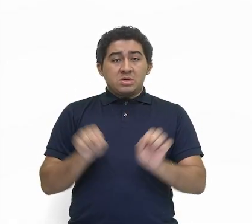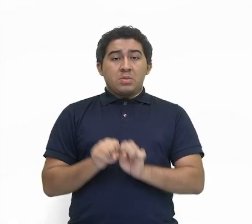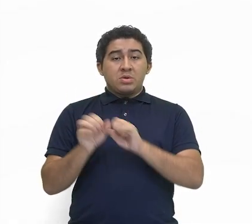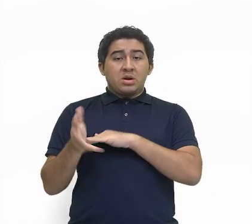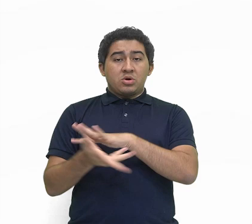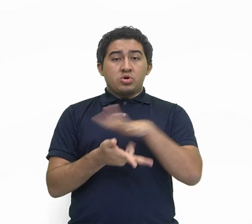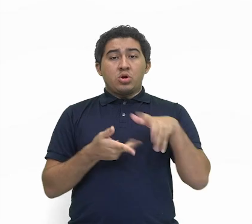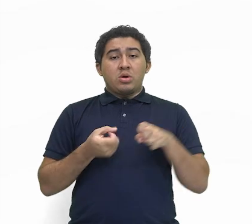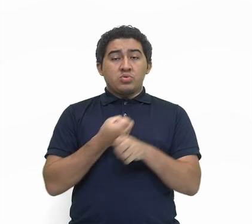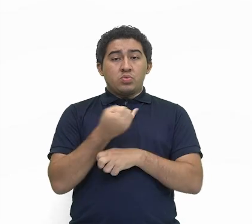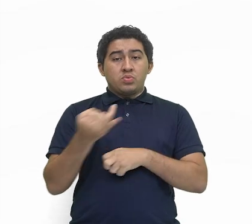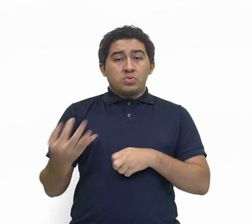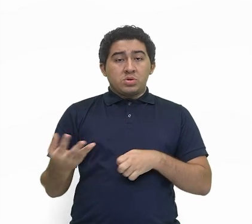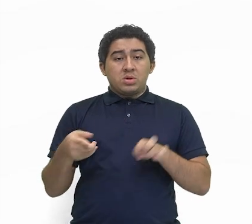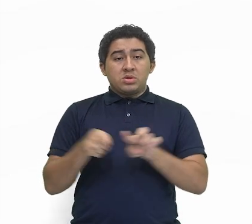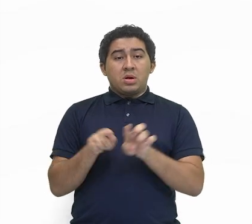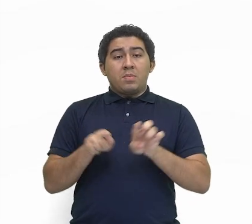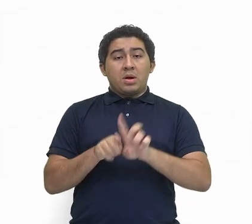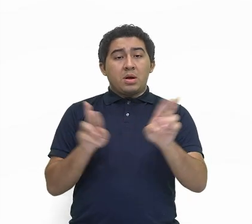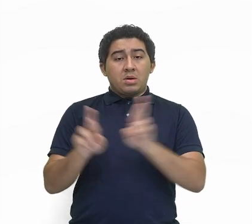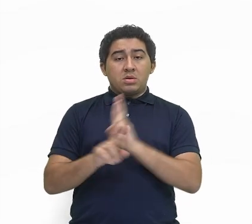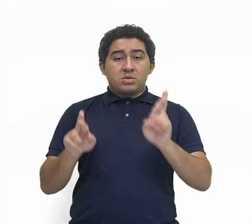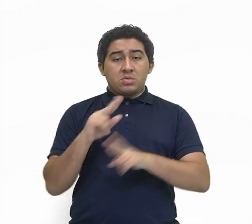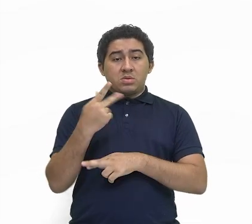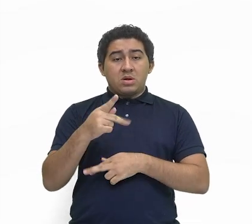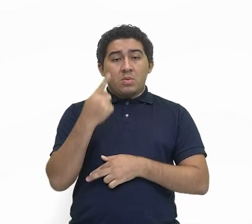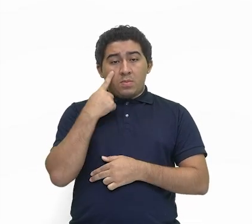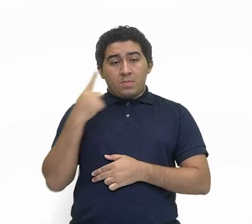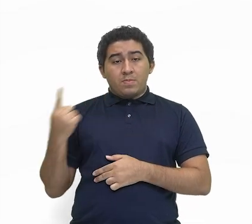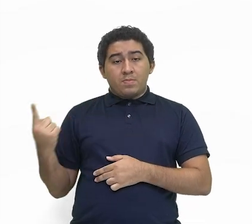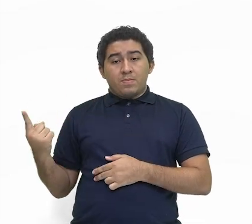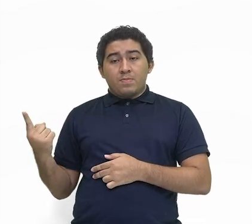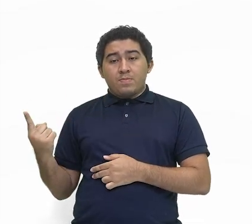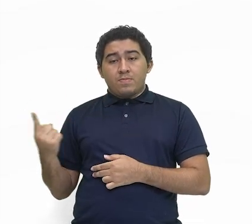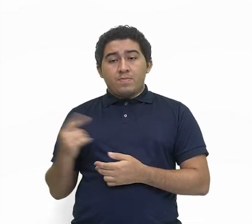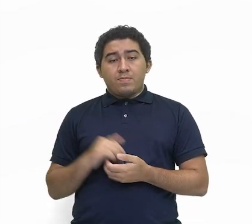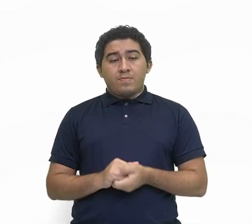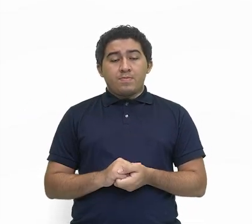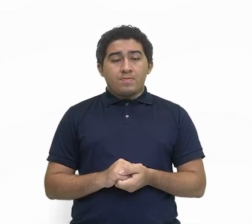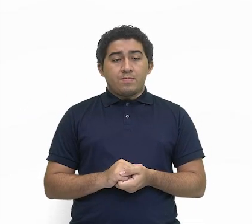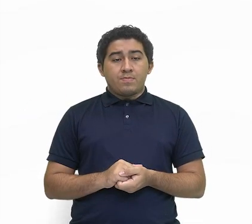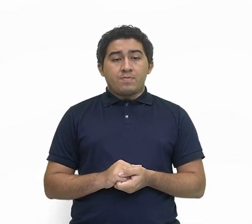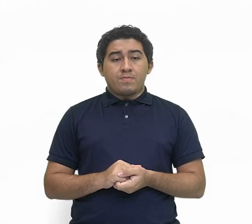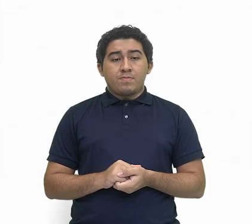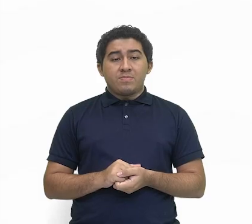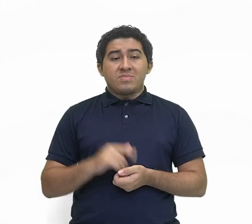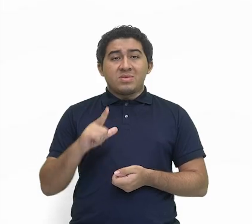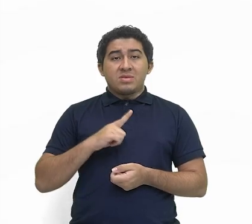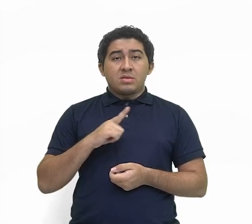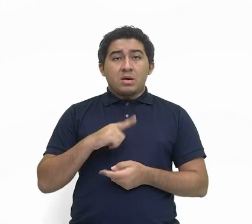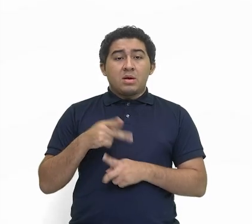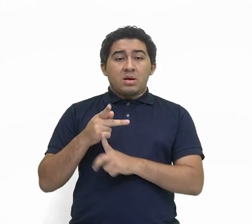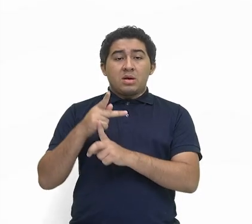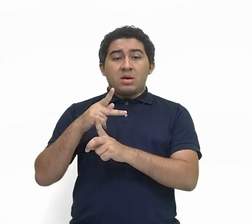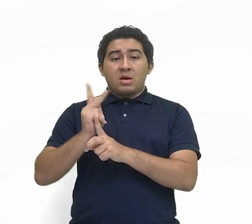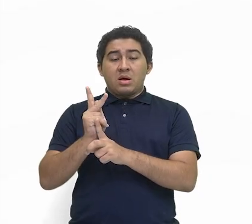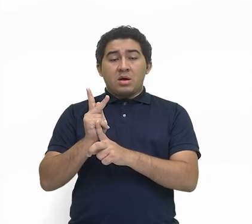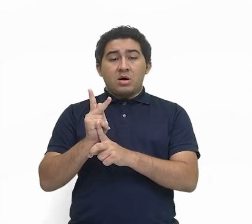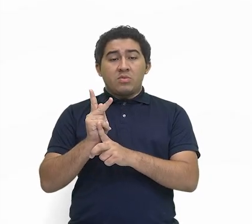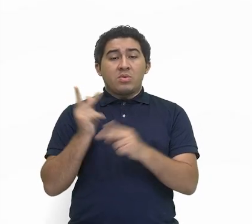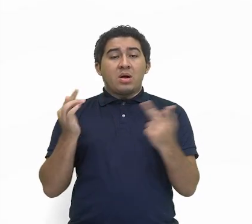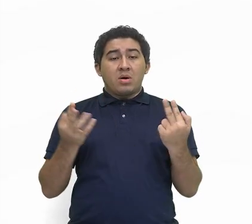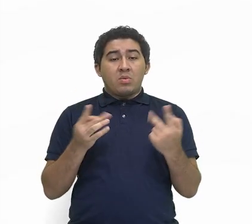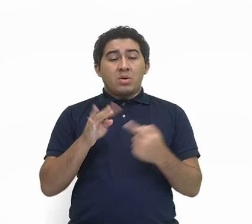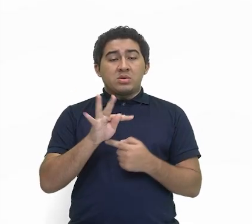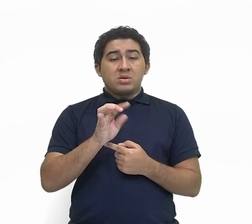Unidades, e a relação entre Celsius e Kelvin está aqui, ó. Se você tiver uma temperatura em Kelvin, pode transformar